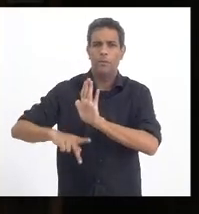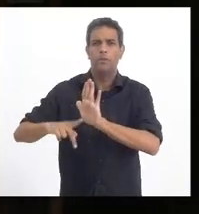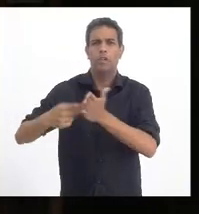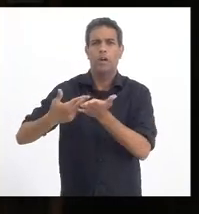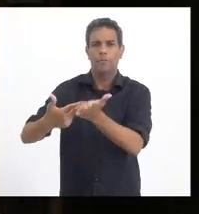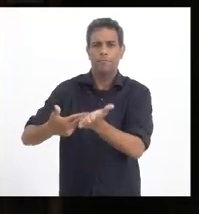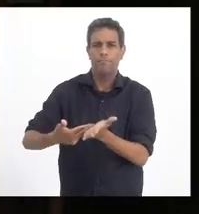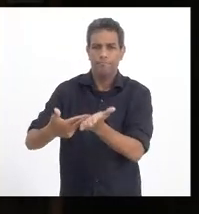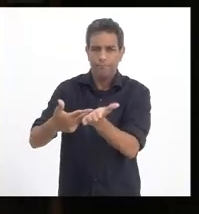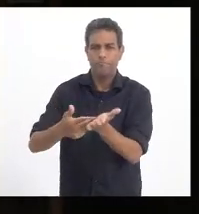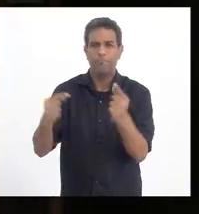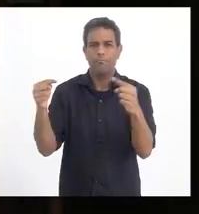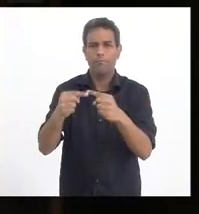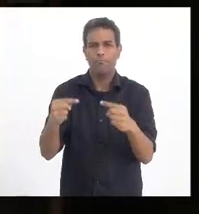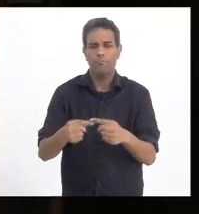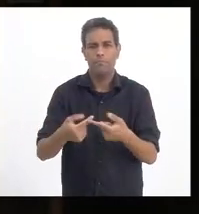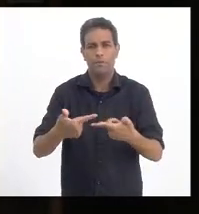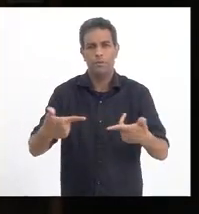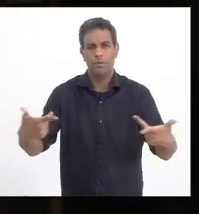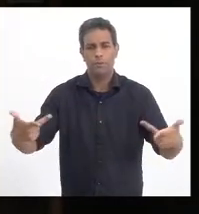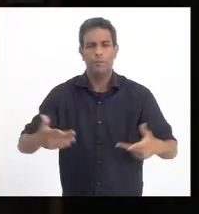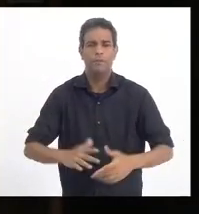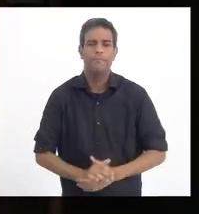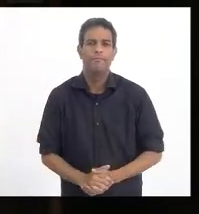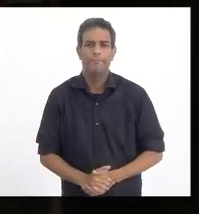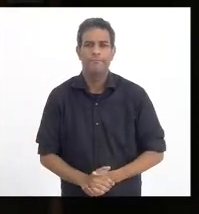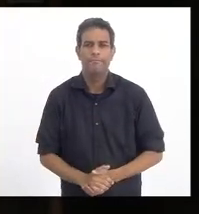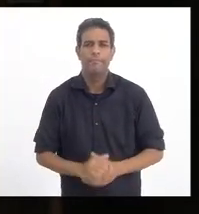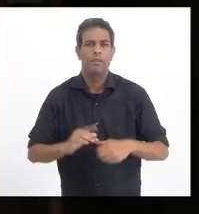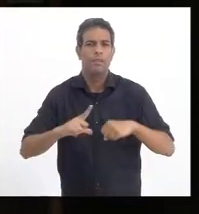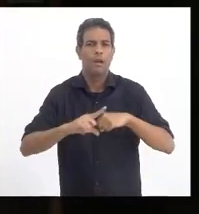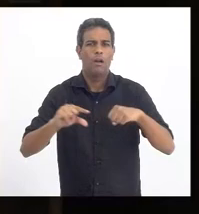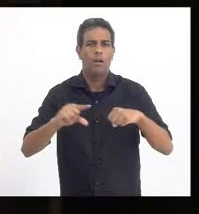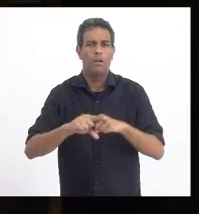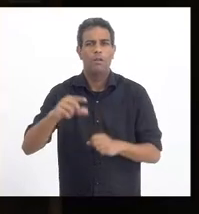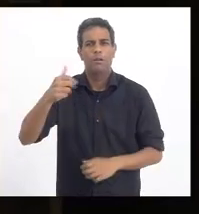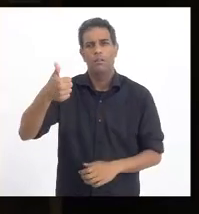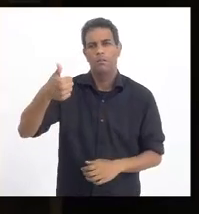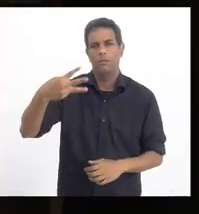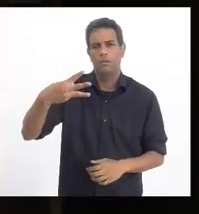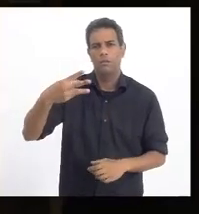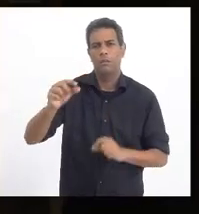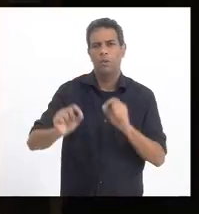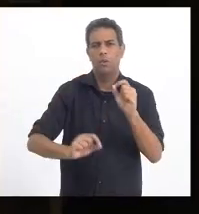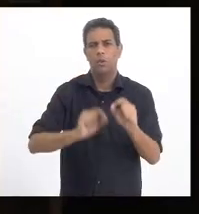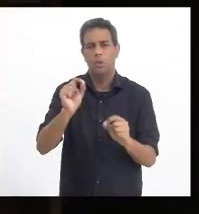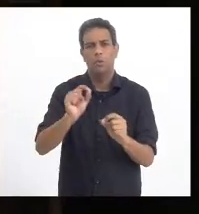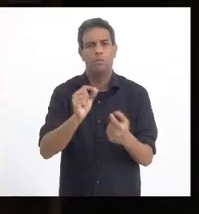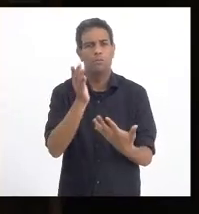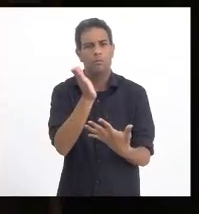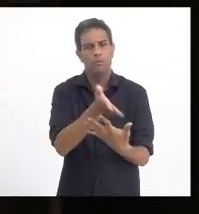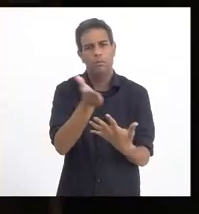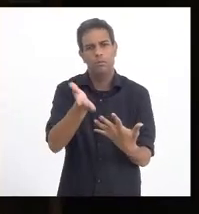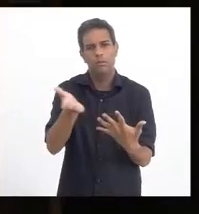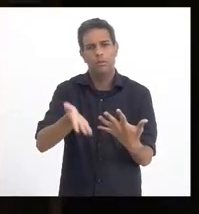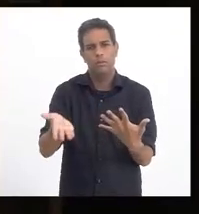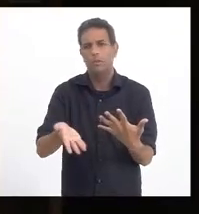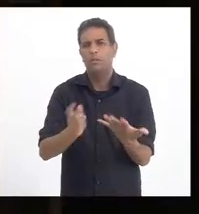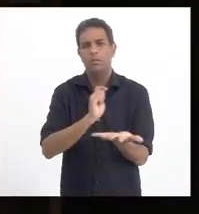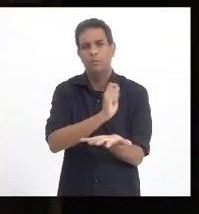regulamentando essas questões na no Artigo 14 quando a gente fala de parcelas de caráter